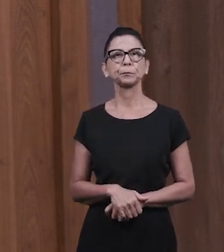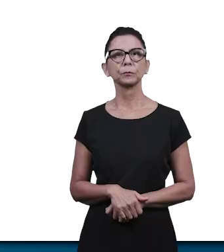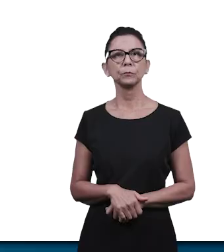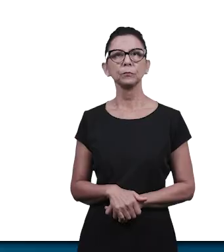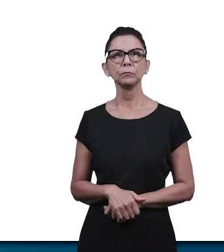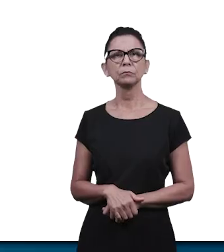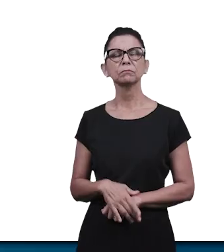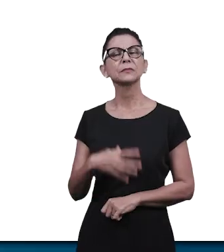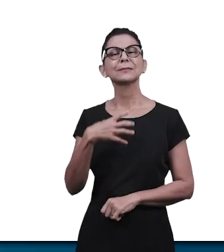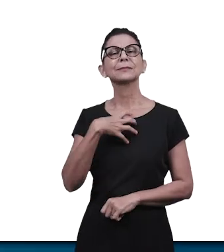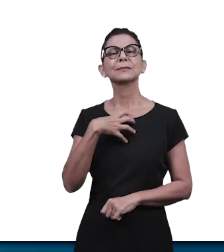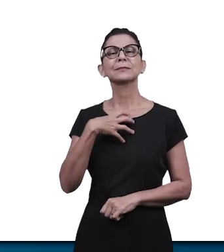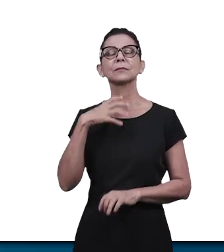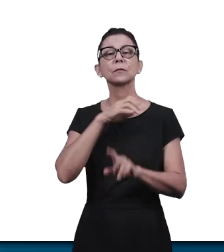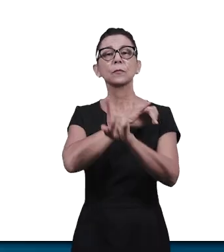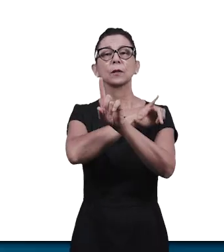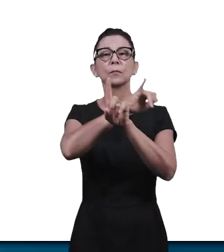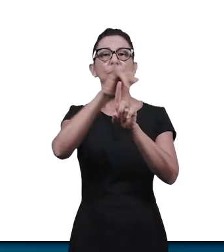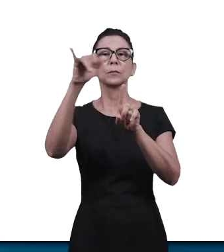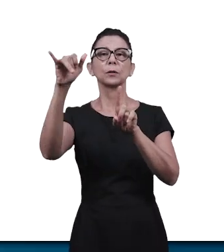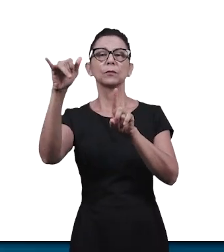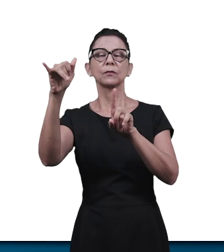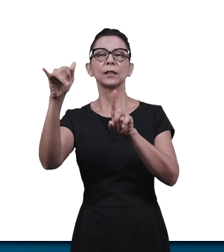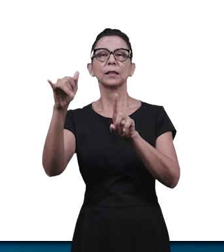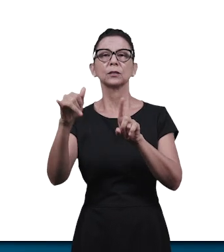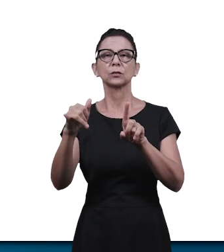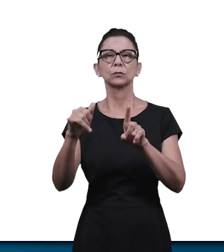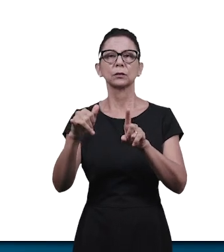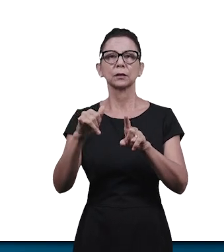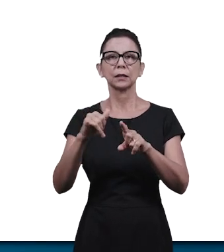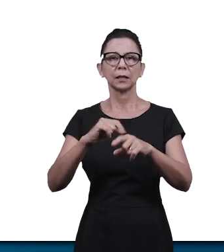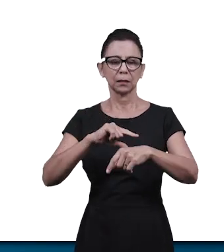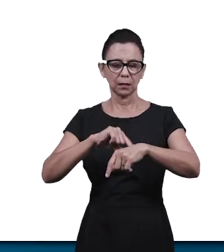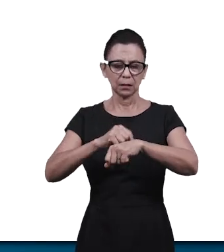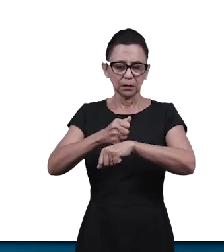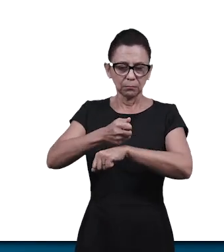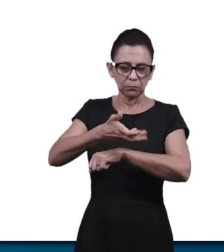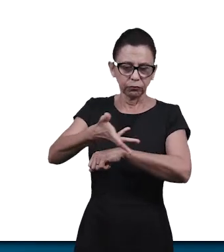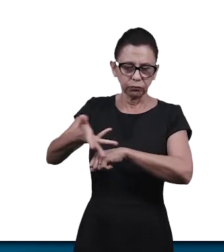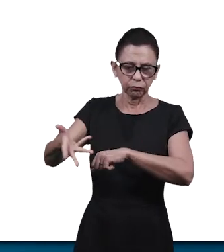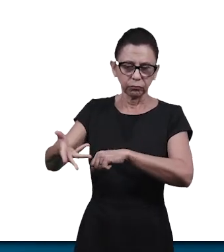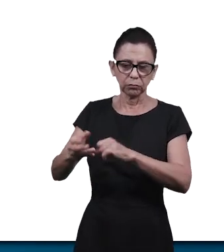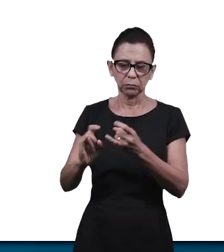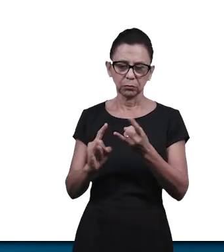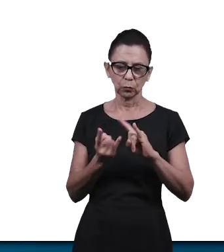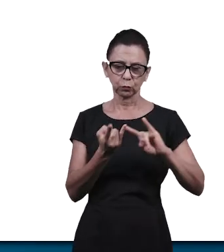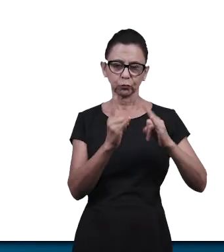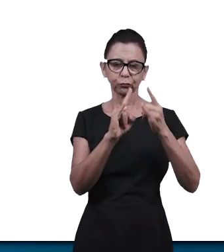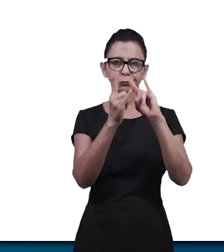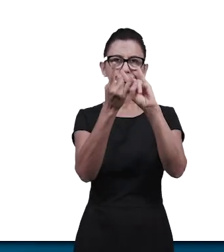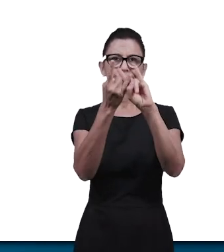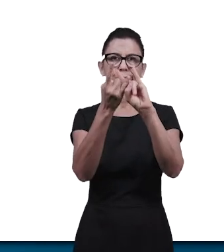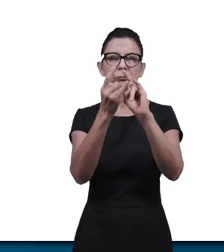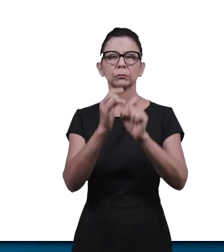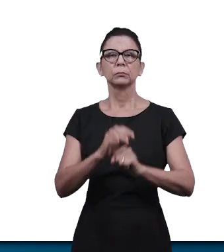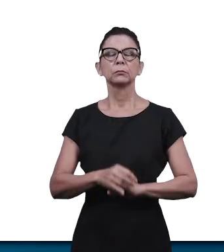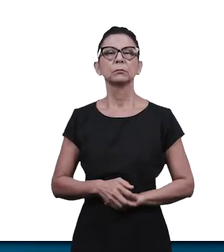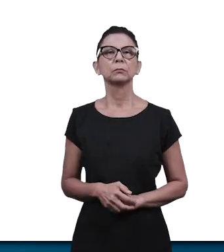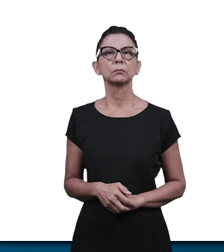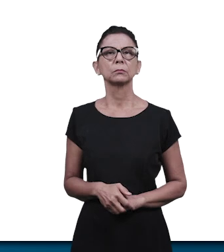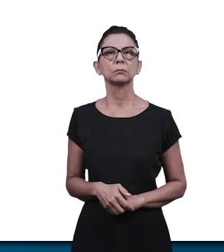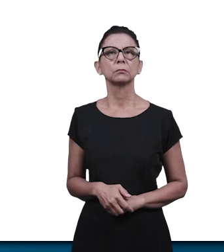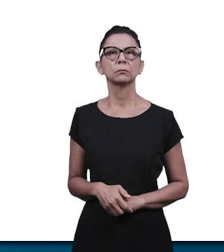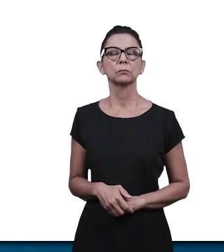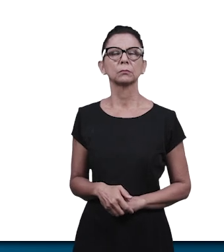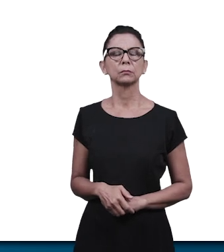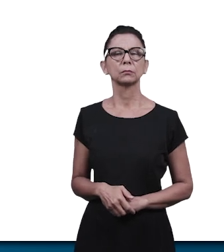ela diz assim: qual o sentido profético da semente que caiu entre os espinhos? Então, quem vai